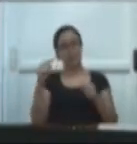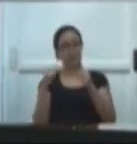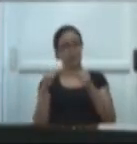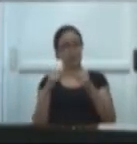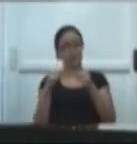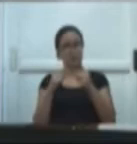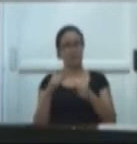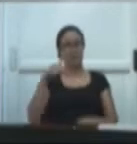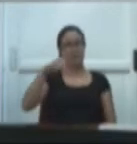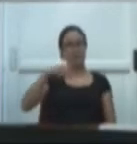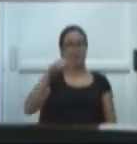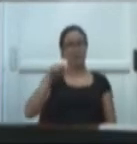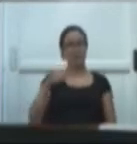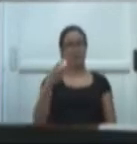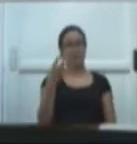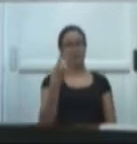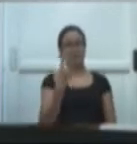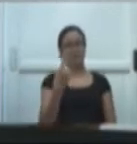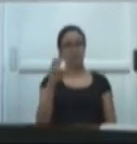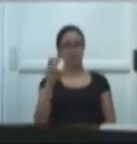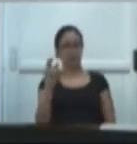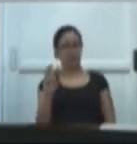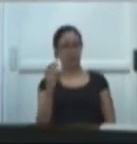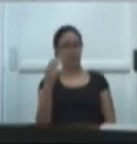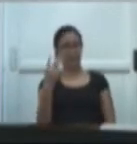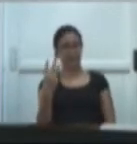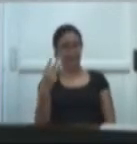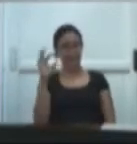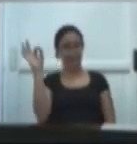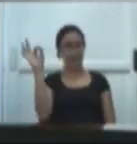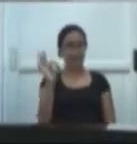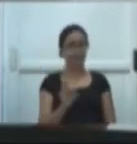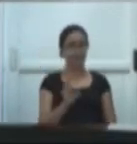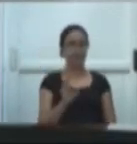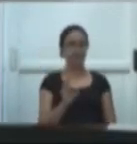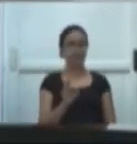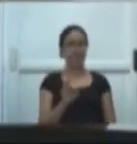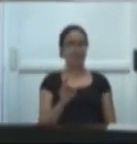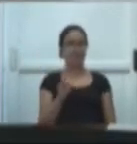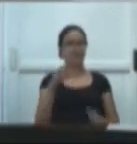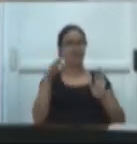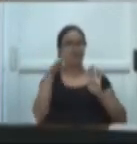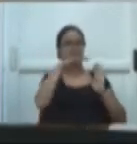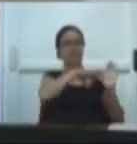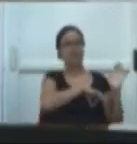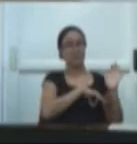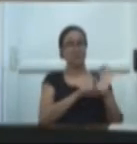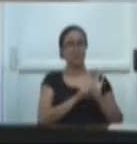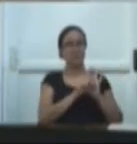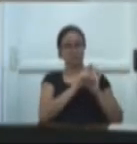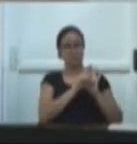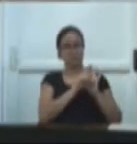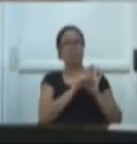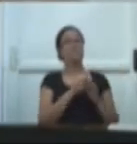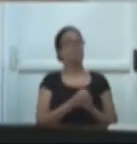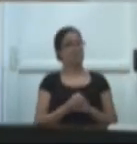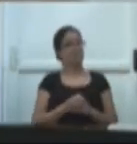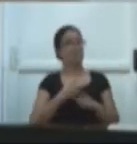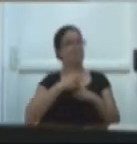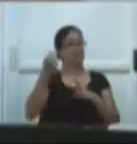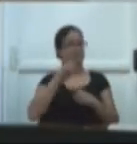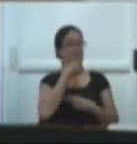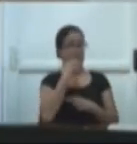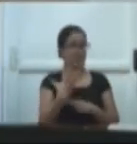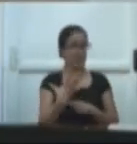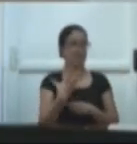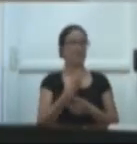7,13 mais 2,87 reajuste real. É para comemorar. Cláusula segunda: ficou acordada a